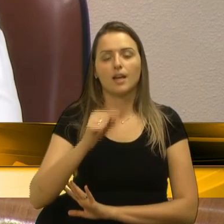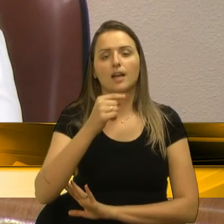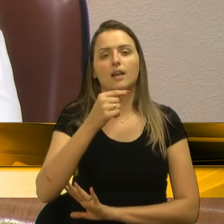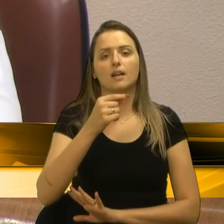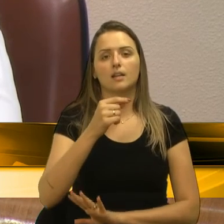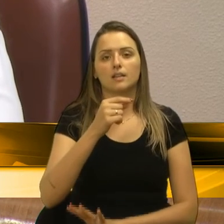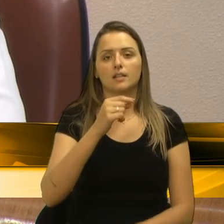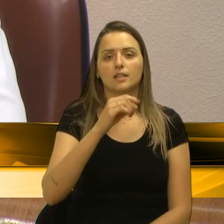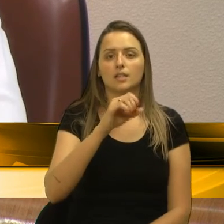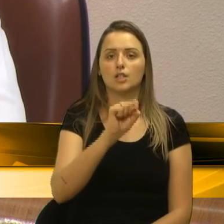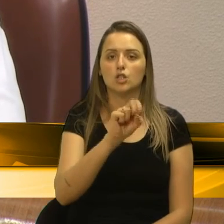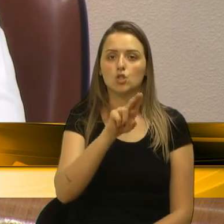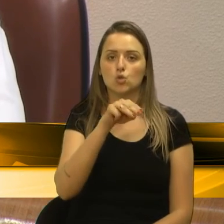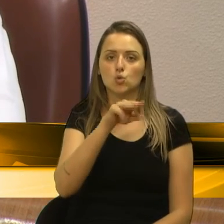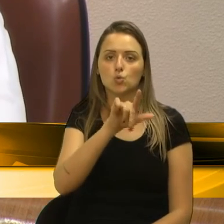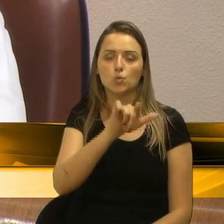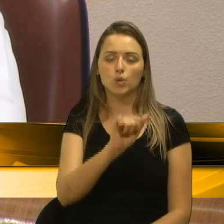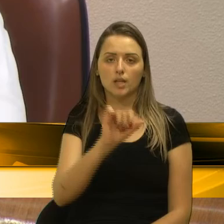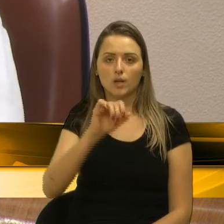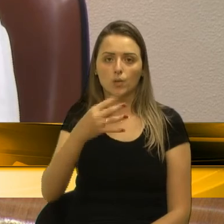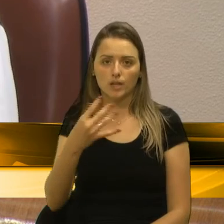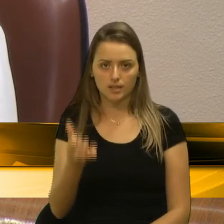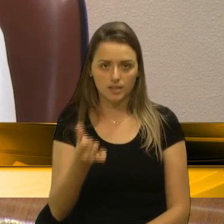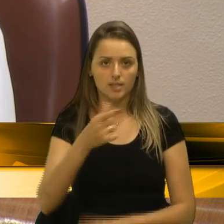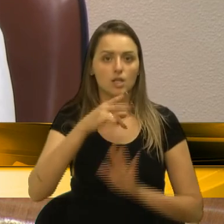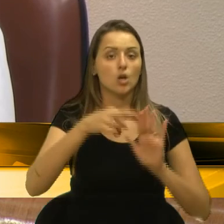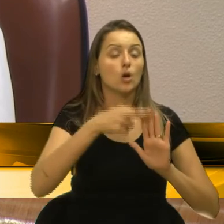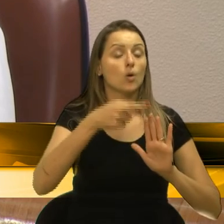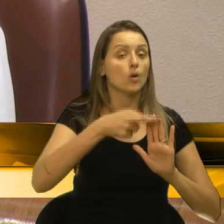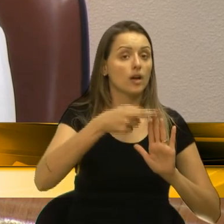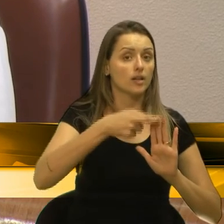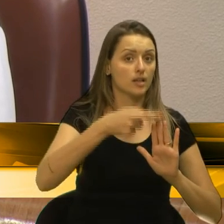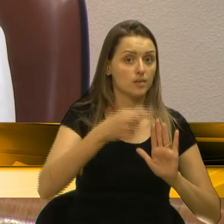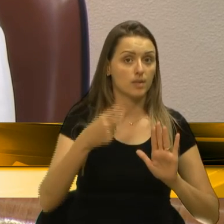46. Assim sendo, o requerimento constante no DE